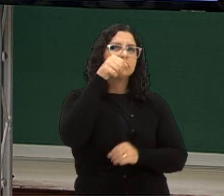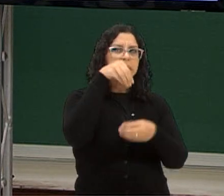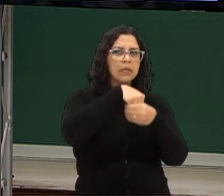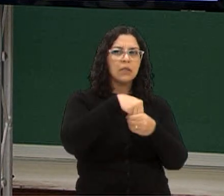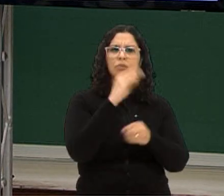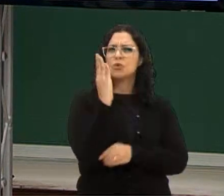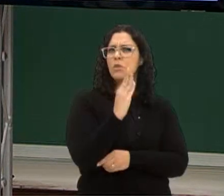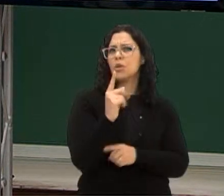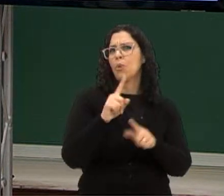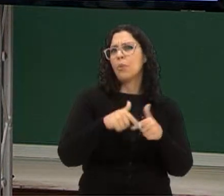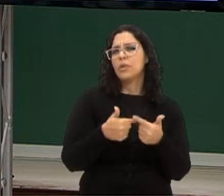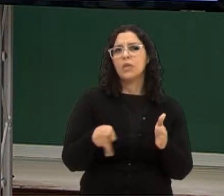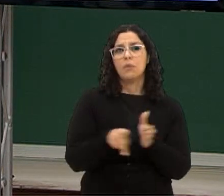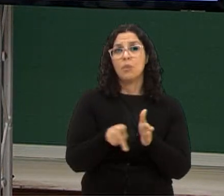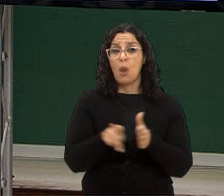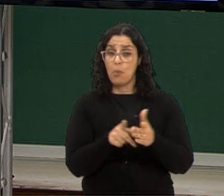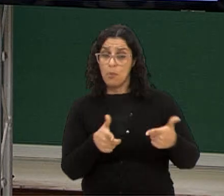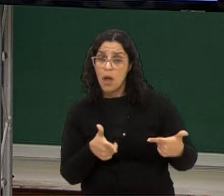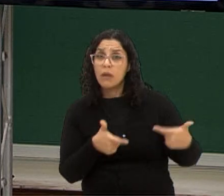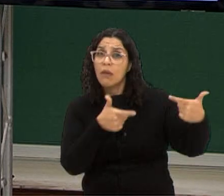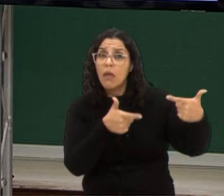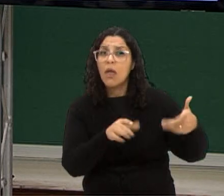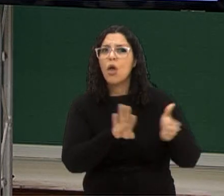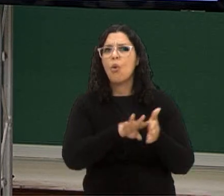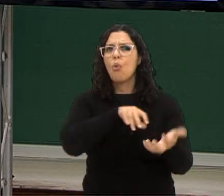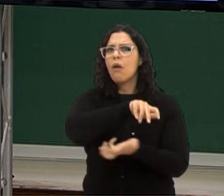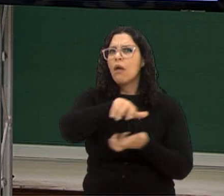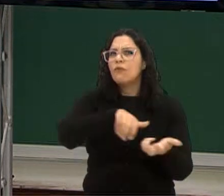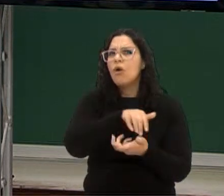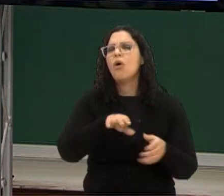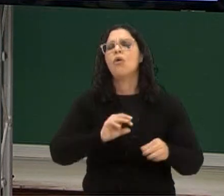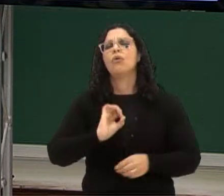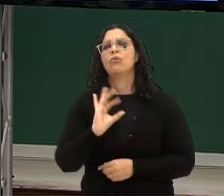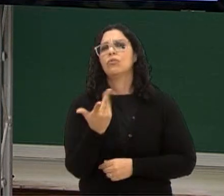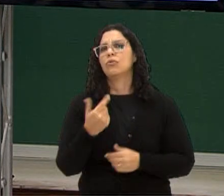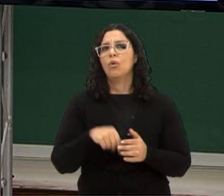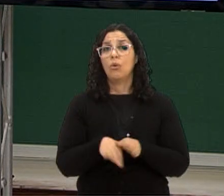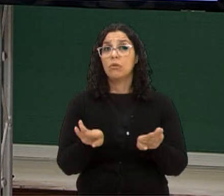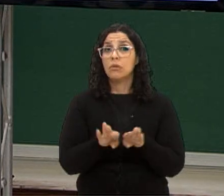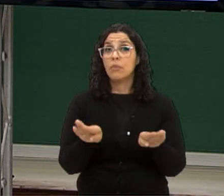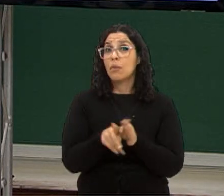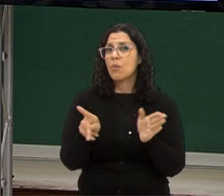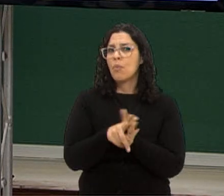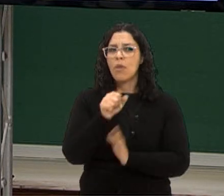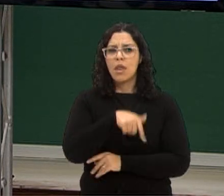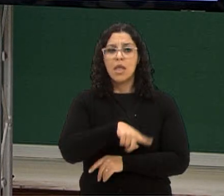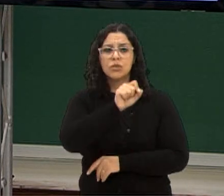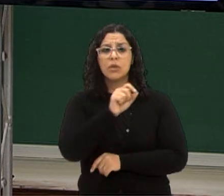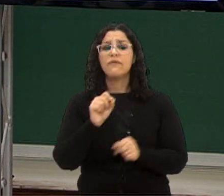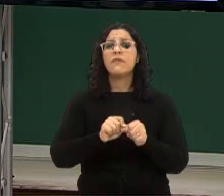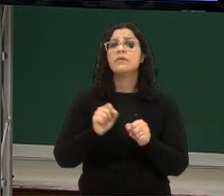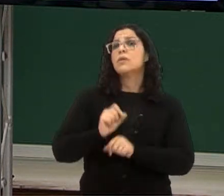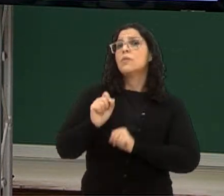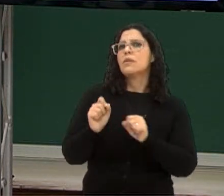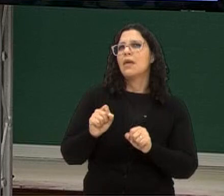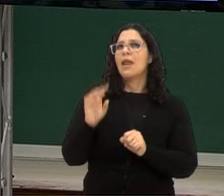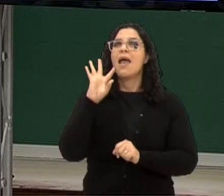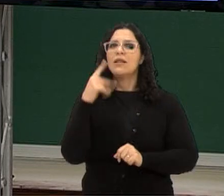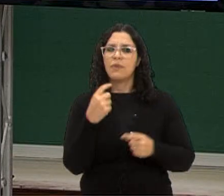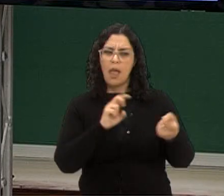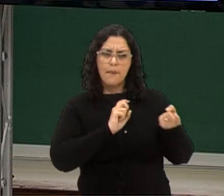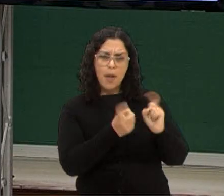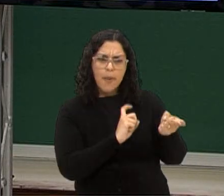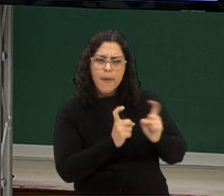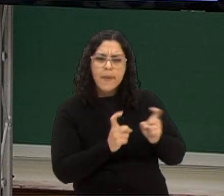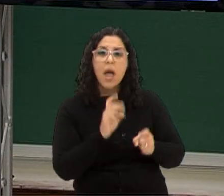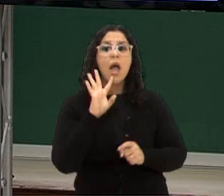exemplo, num possível conflito armado, quando tinha uma revolta, como uma revolução, esse Conselho de Estado se reunia